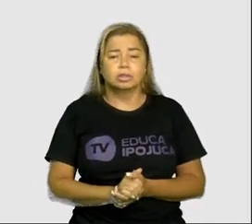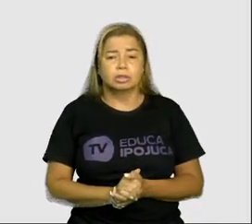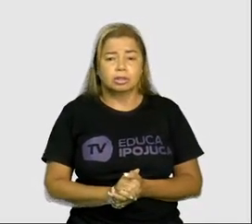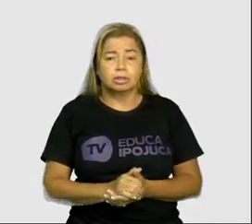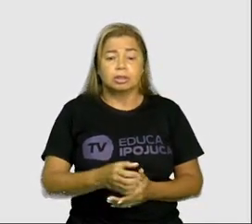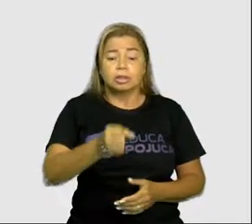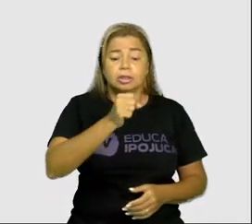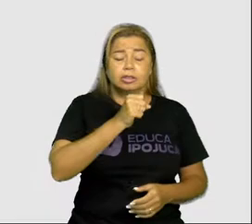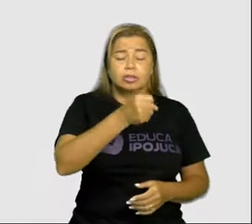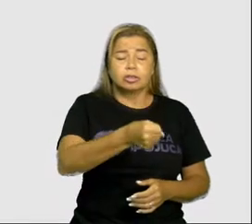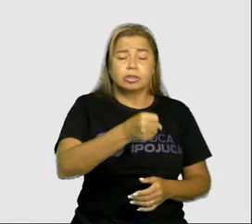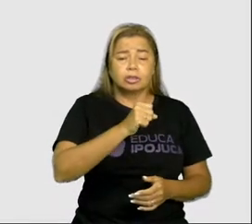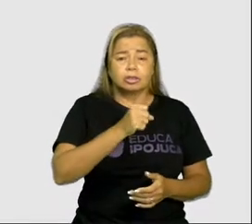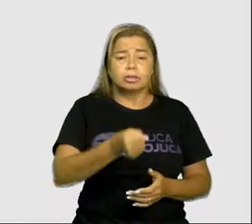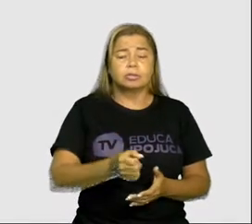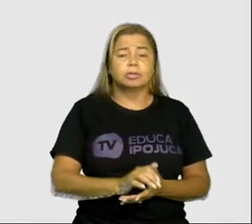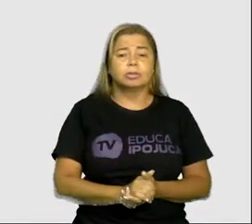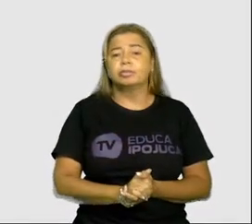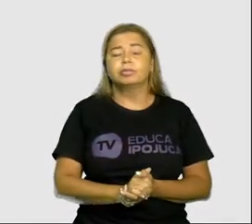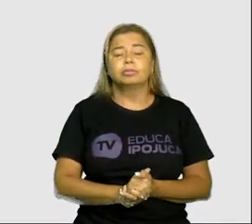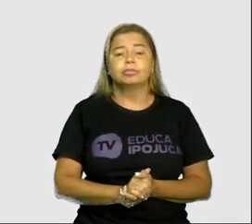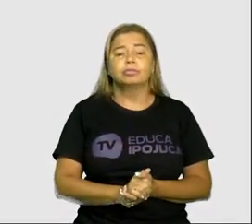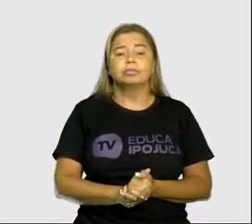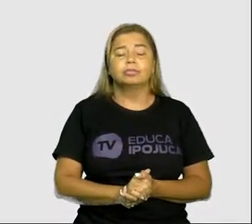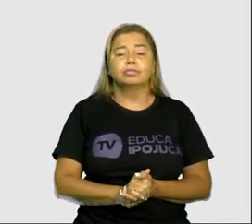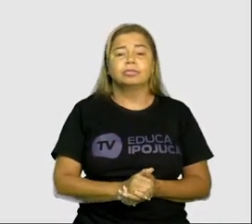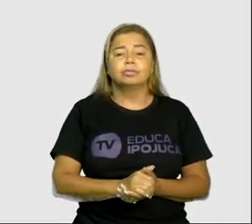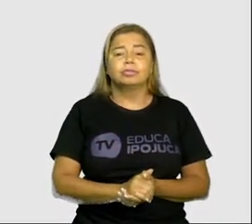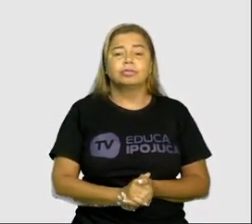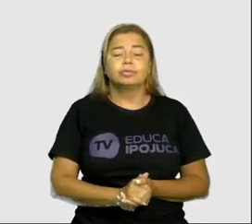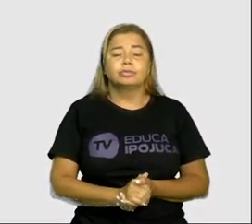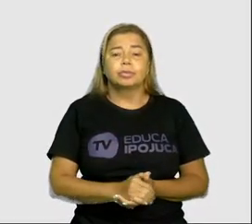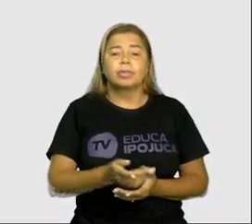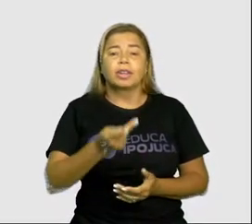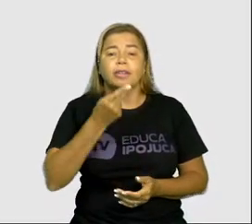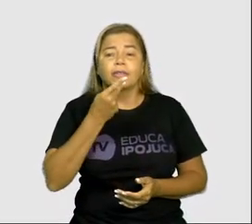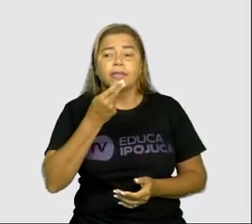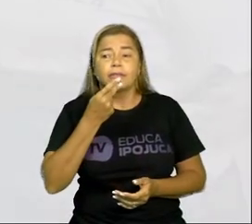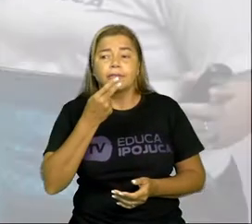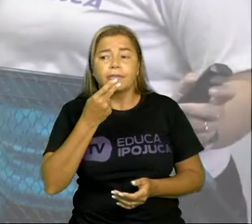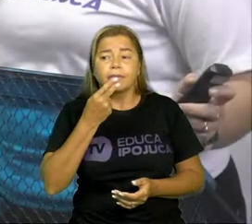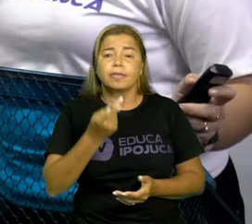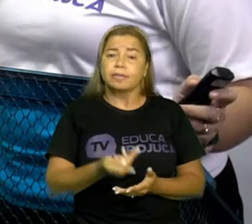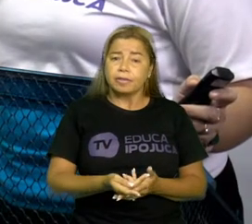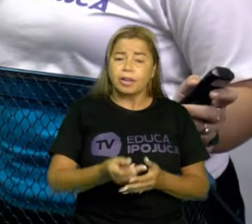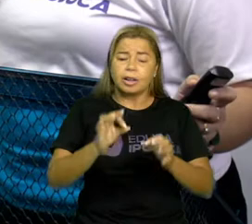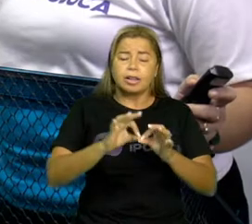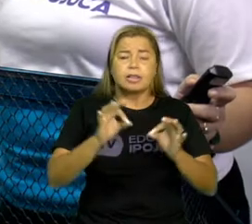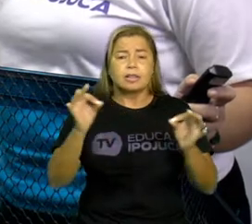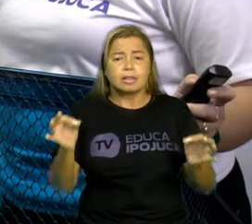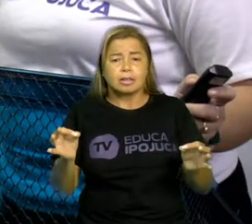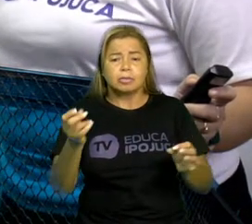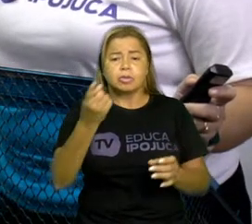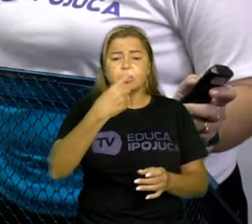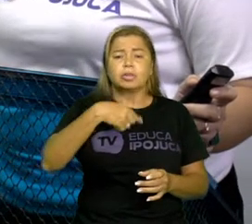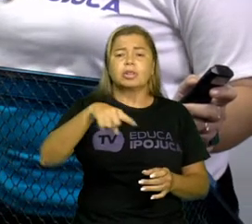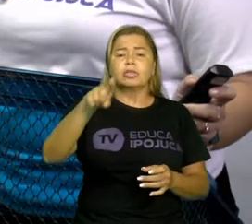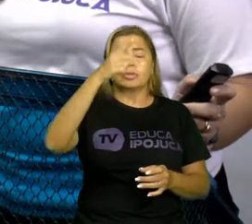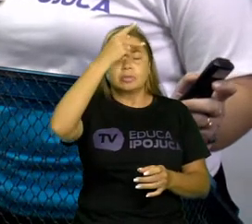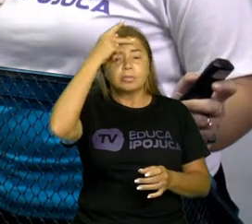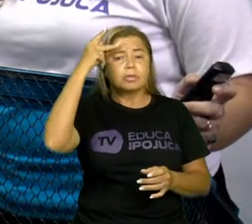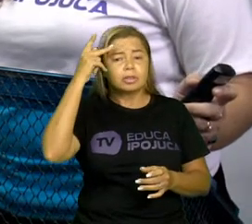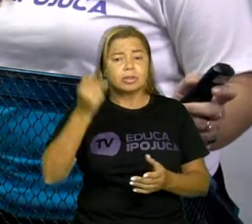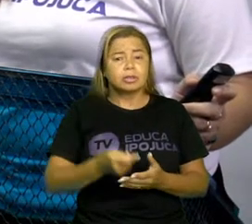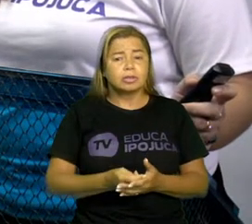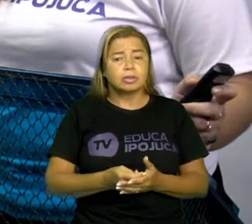no jornalismo, no jornalístico, perdão, fala direta ao leitor e metalinguagem. A gente não vai